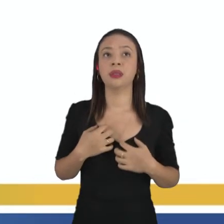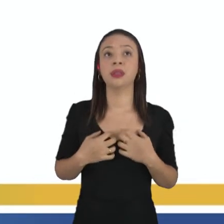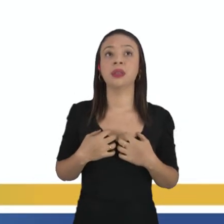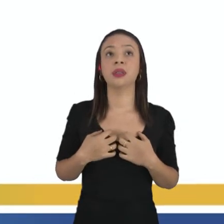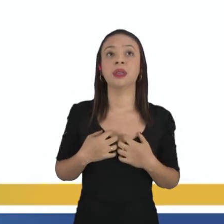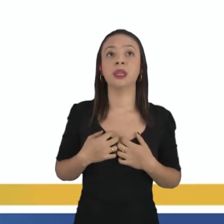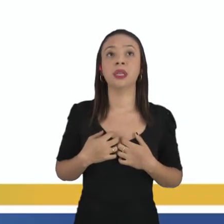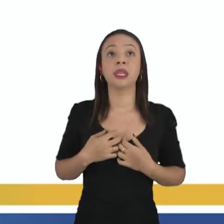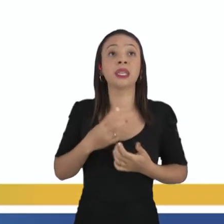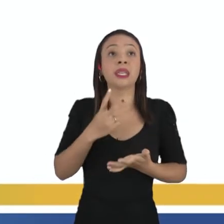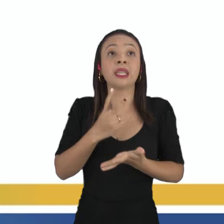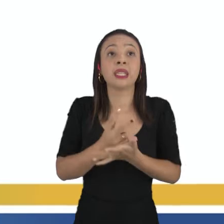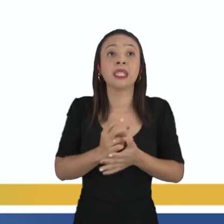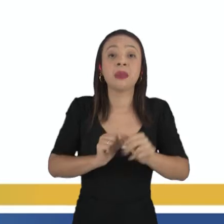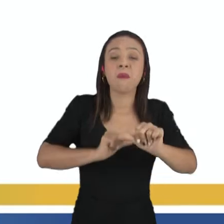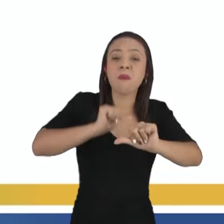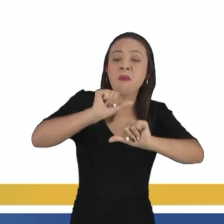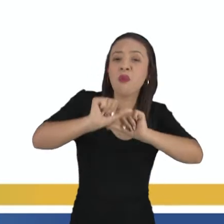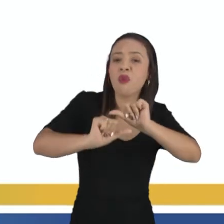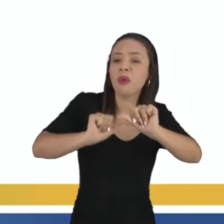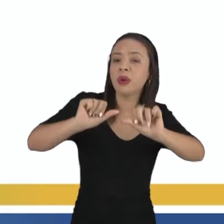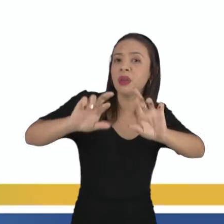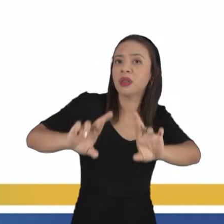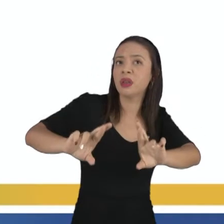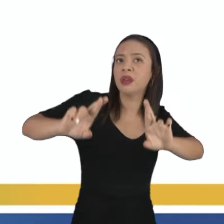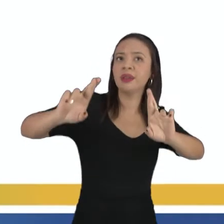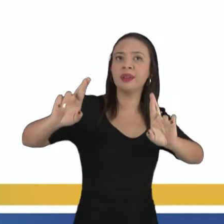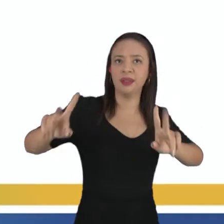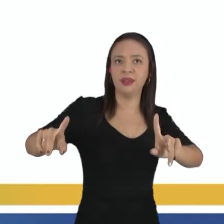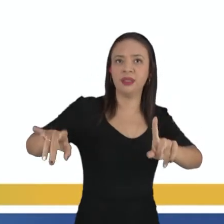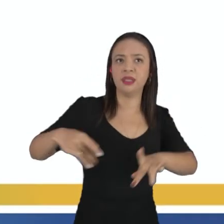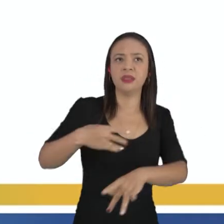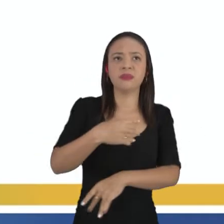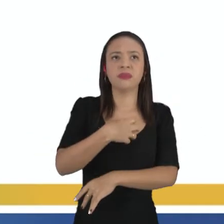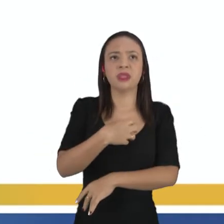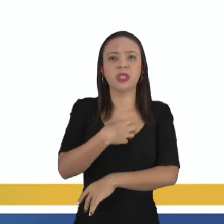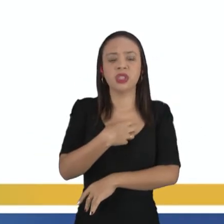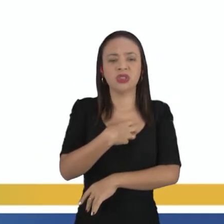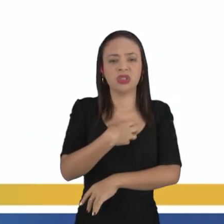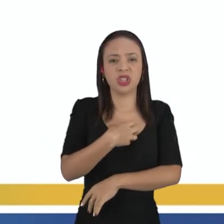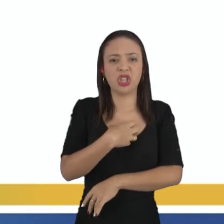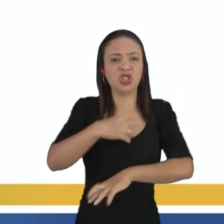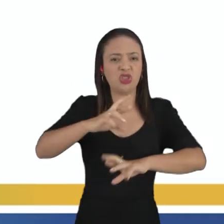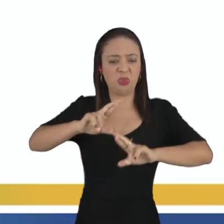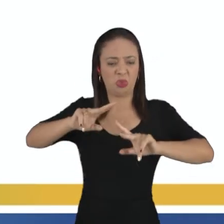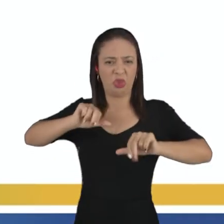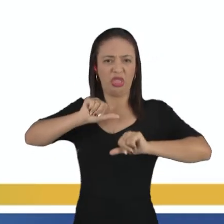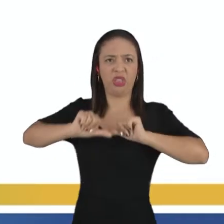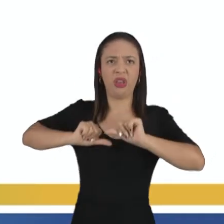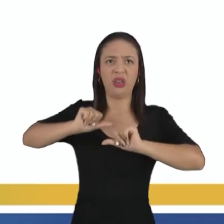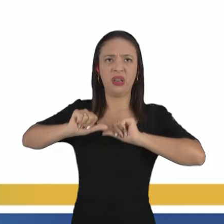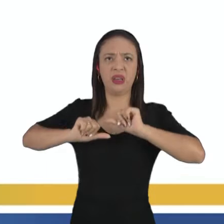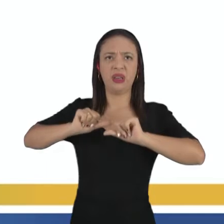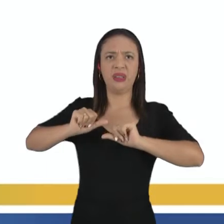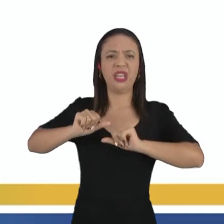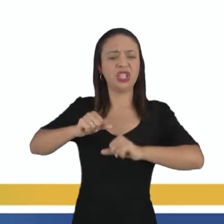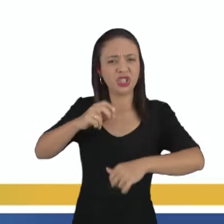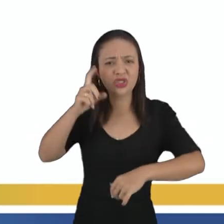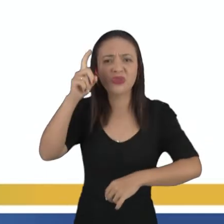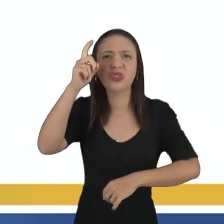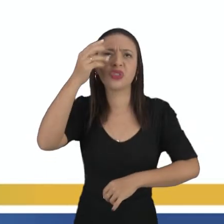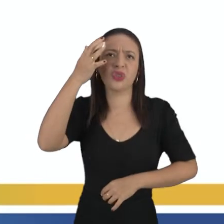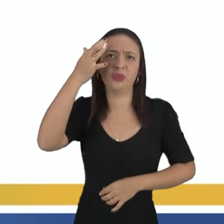de constituição se diferenciando. A sensação de desacômodo dos formatos estáveis